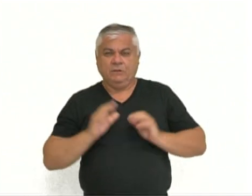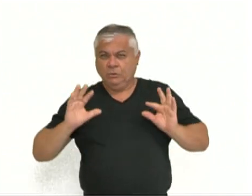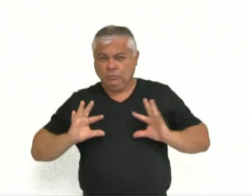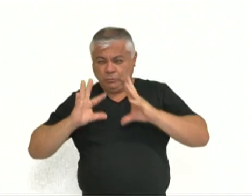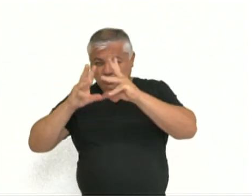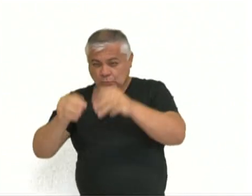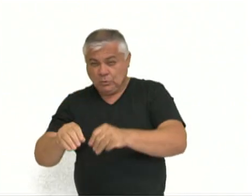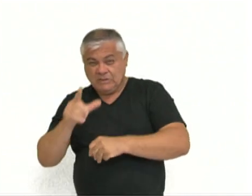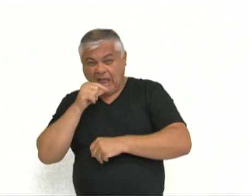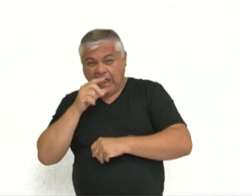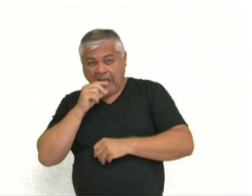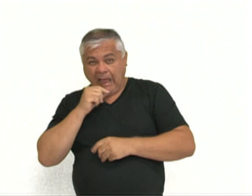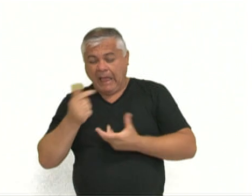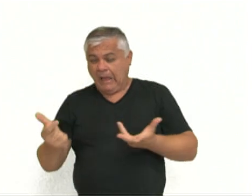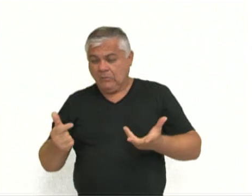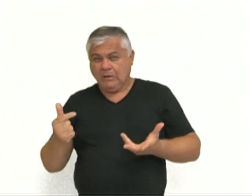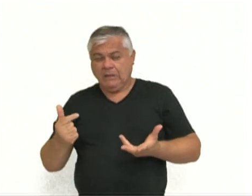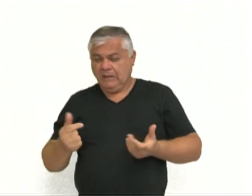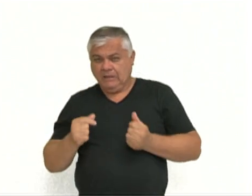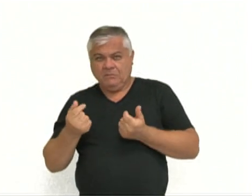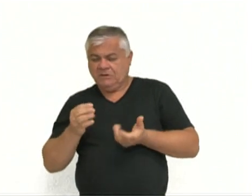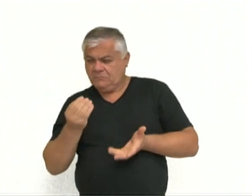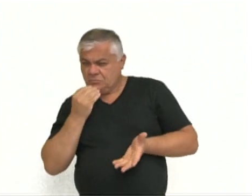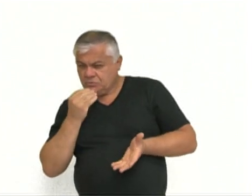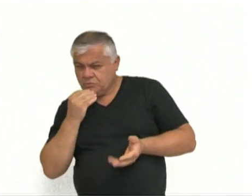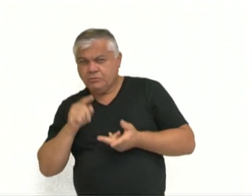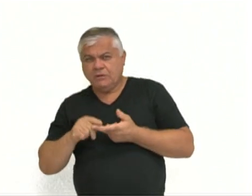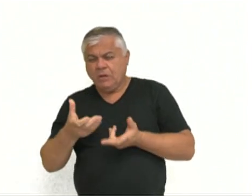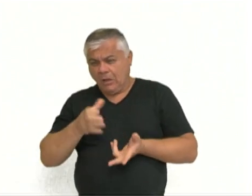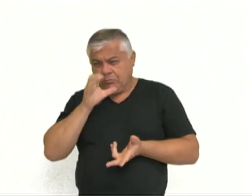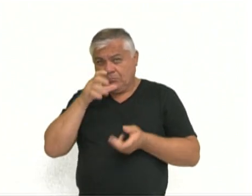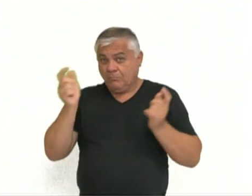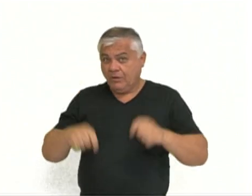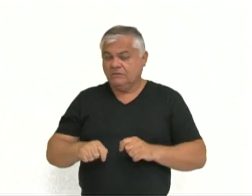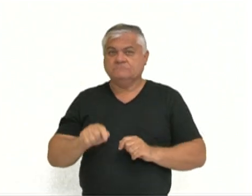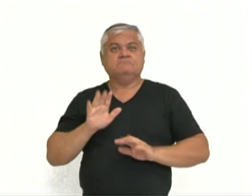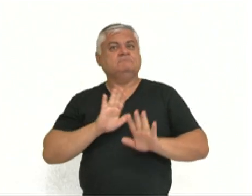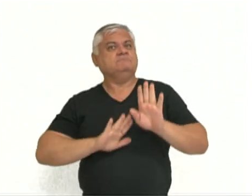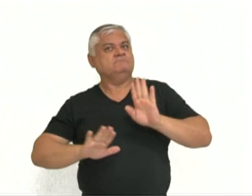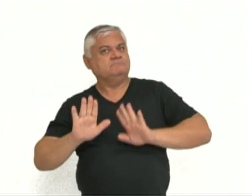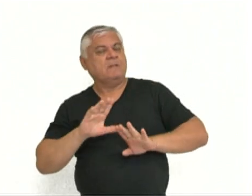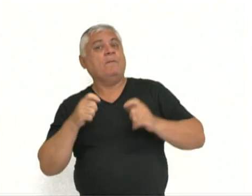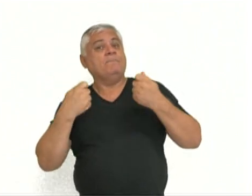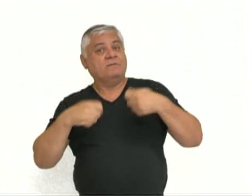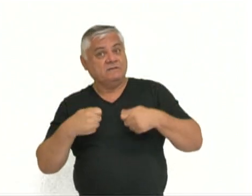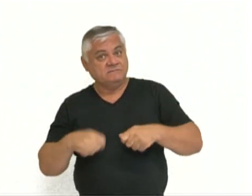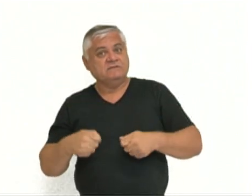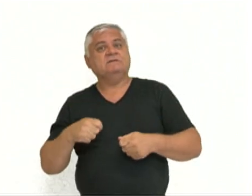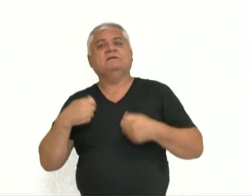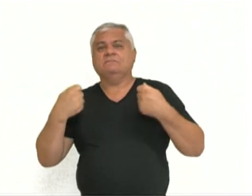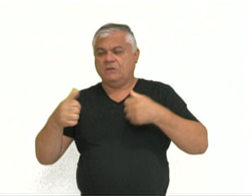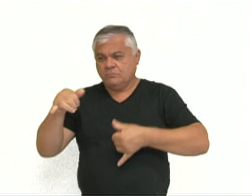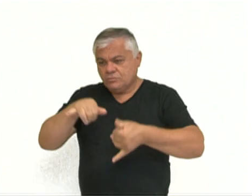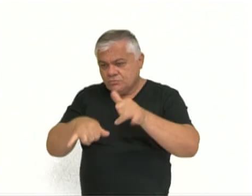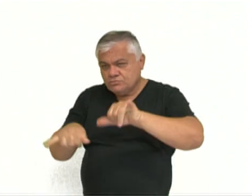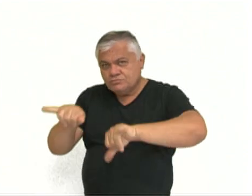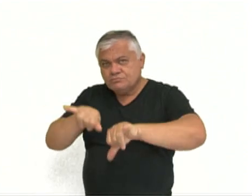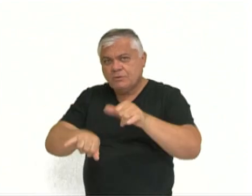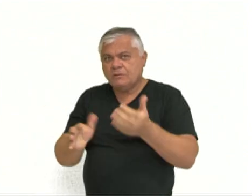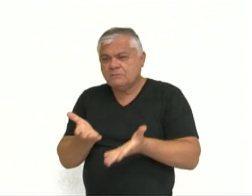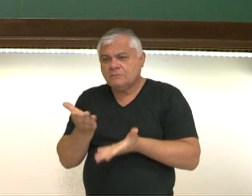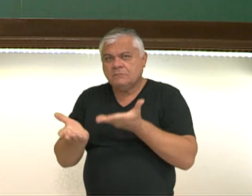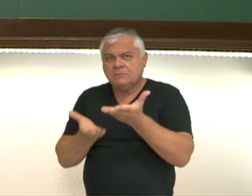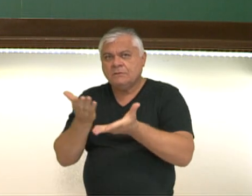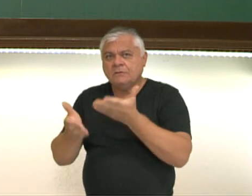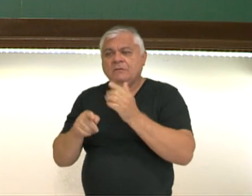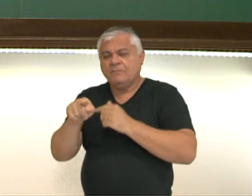água límpida lá, cristalina, que está própria para o consumo. A água necessita ter alguns condicionantes para